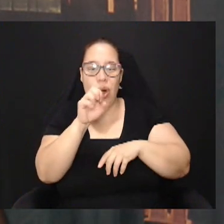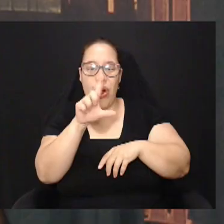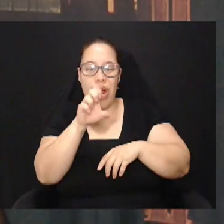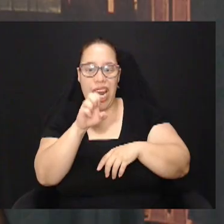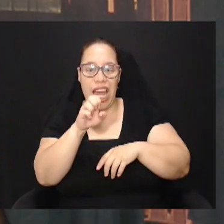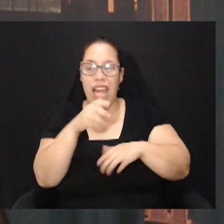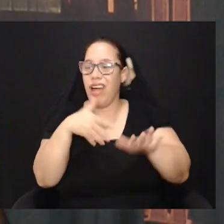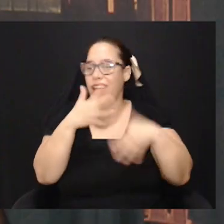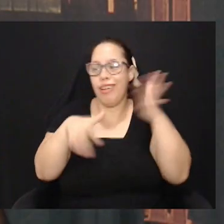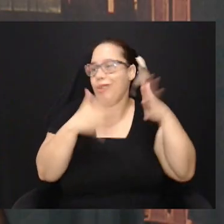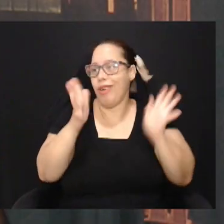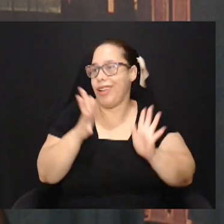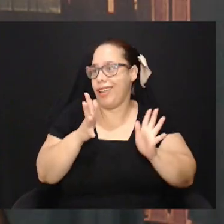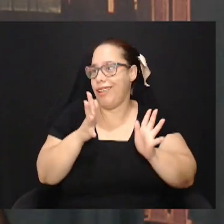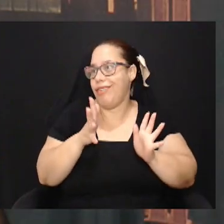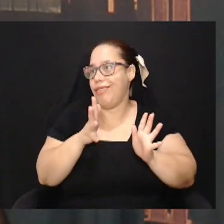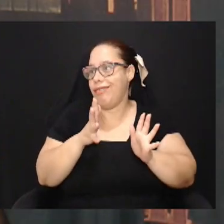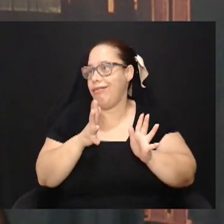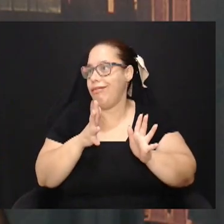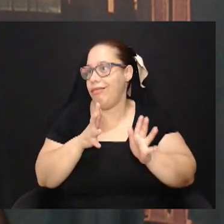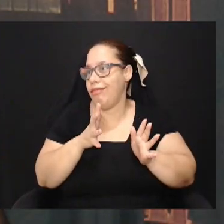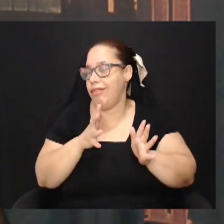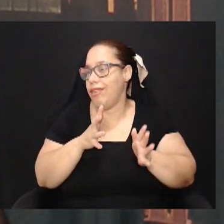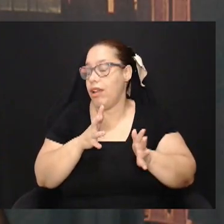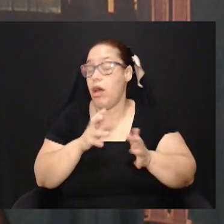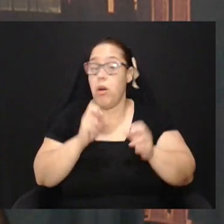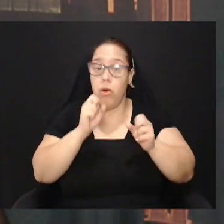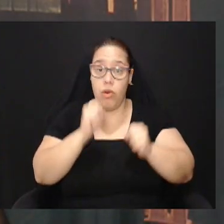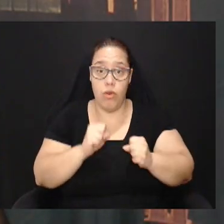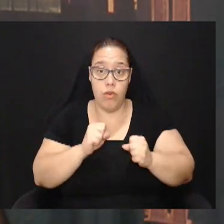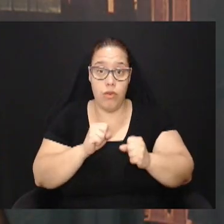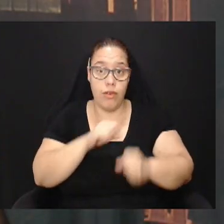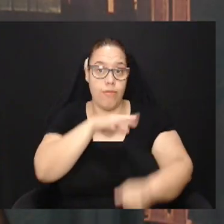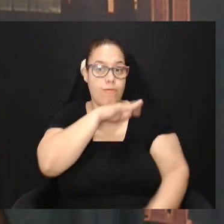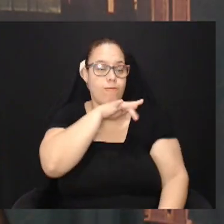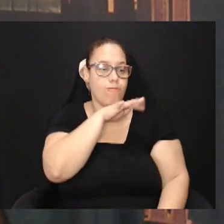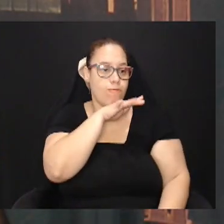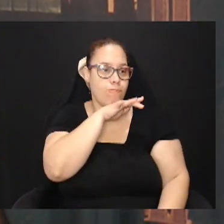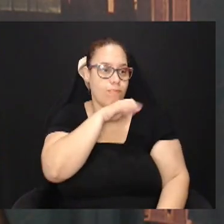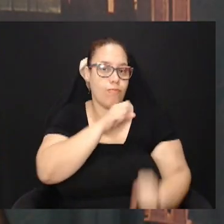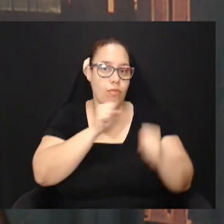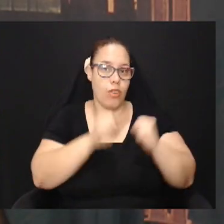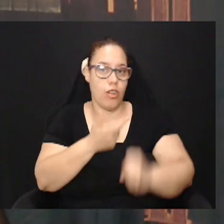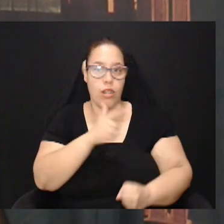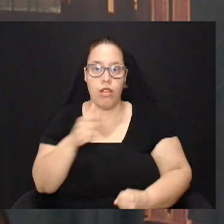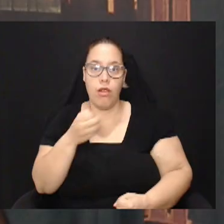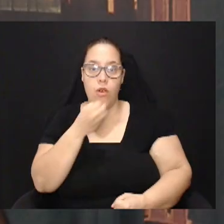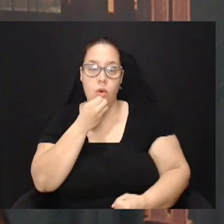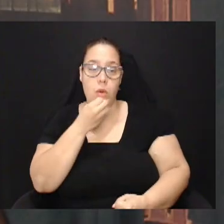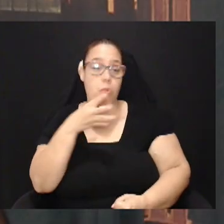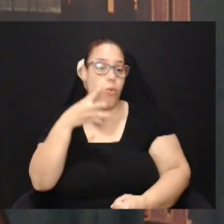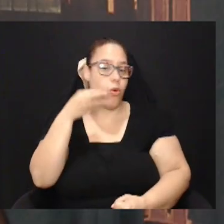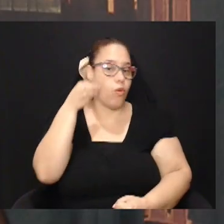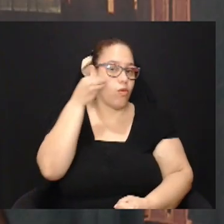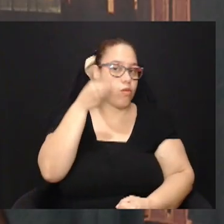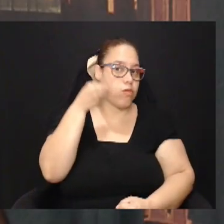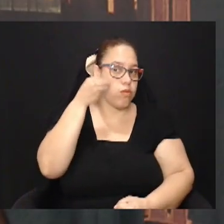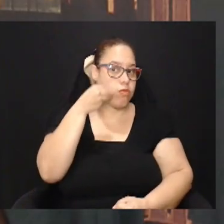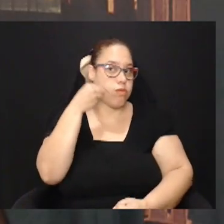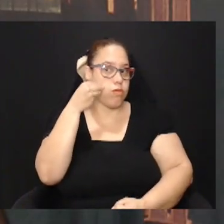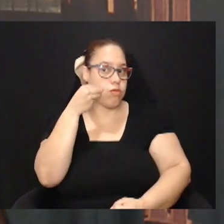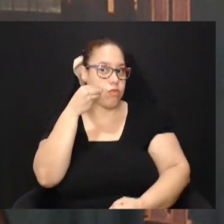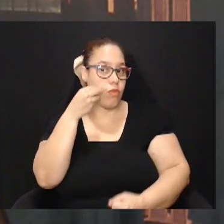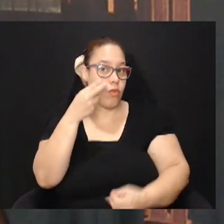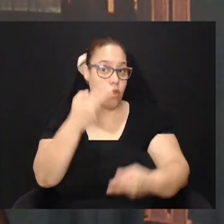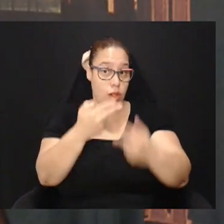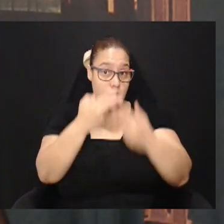Mas poderia ter dado ruim. Poderia não ter sido uma boa experiência. Uhum. A depender do tipo de trauma que eu tenho